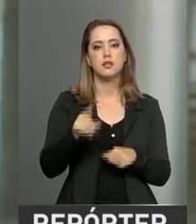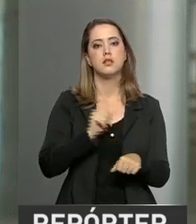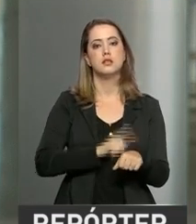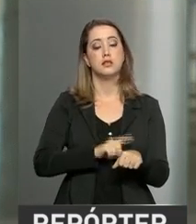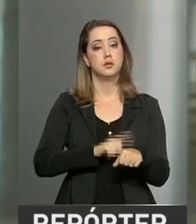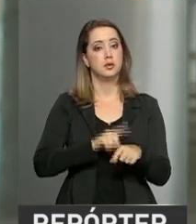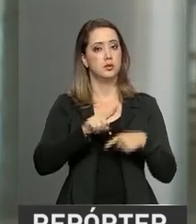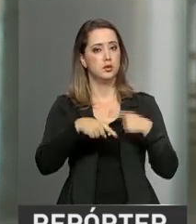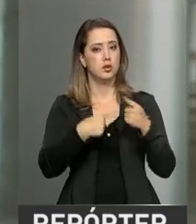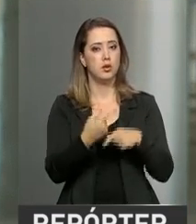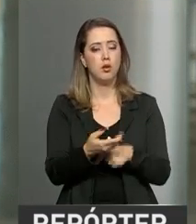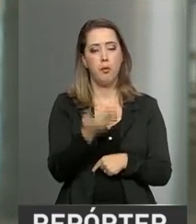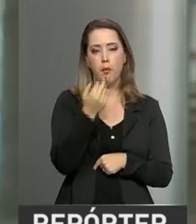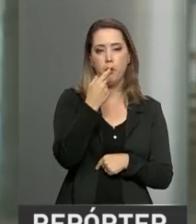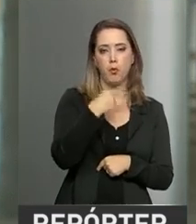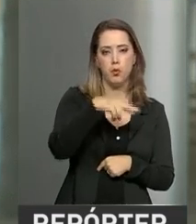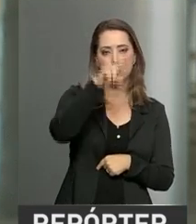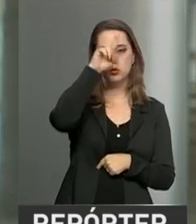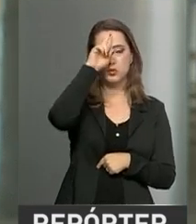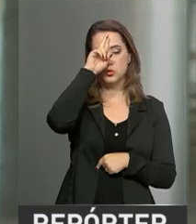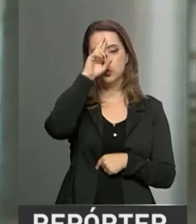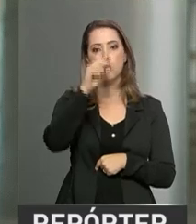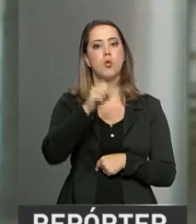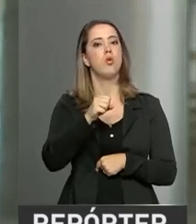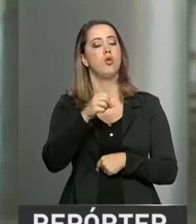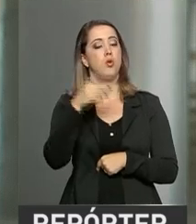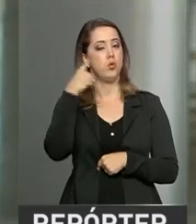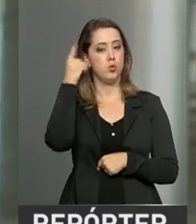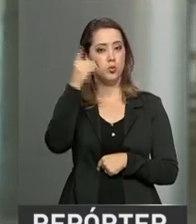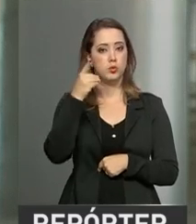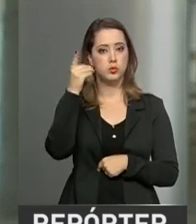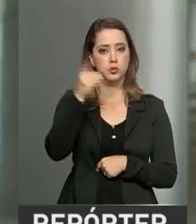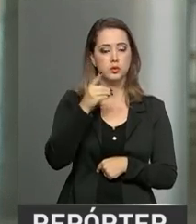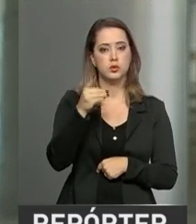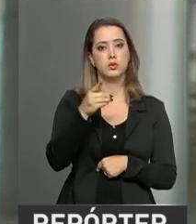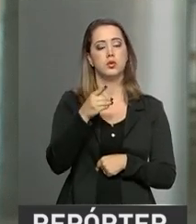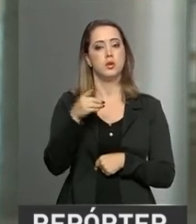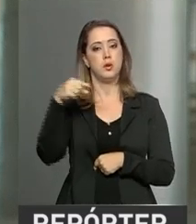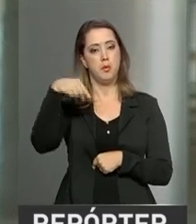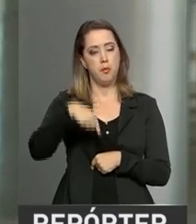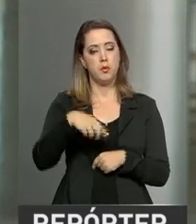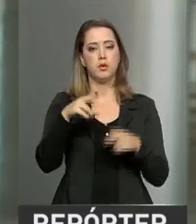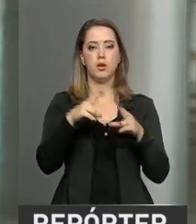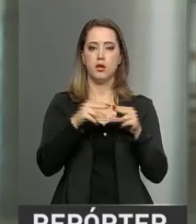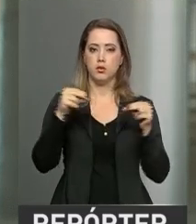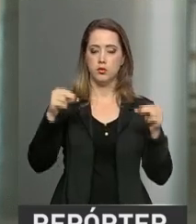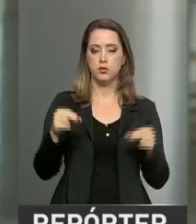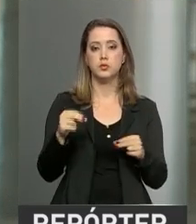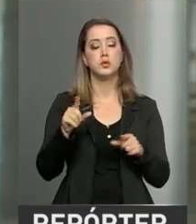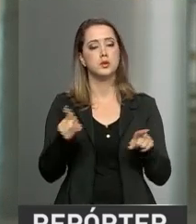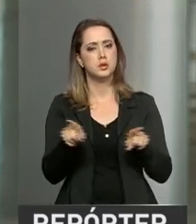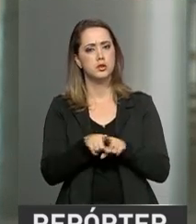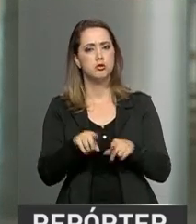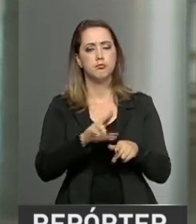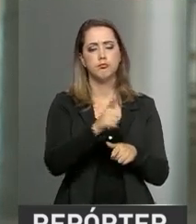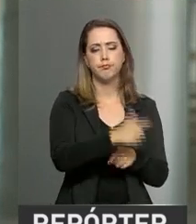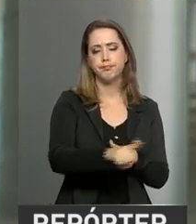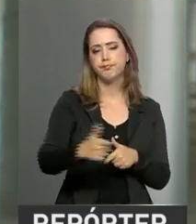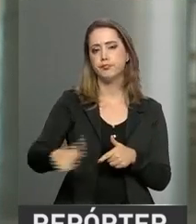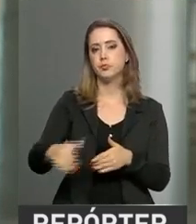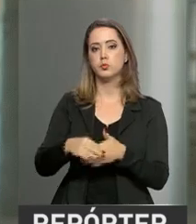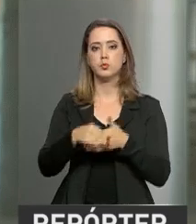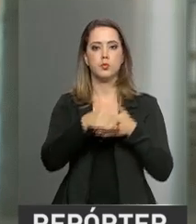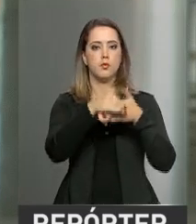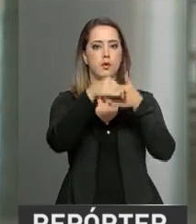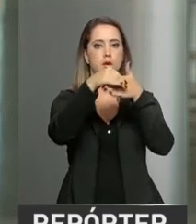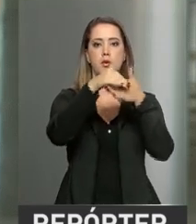desse almoço na residência do deputado Rogério Rosso, do PSD do Distrito Federal. Líderes de partidos da base aliada do governo